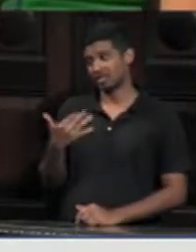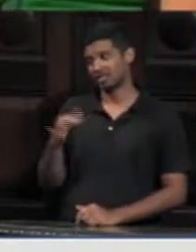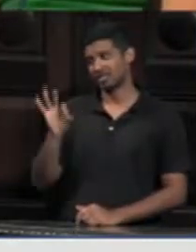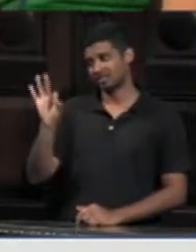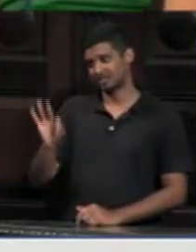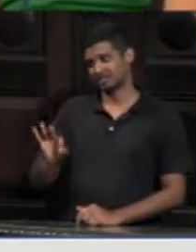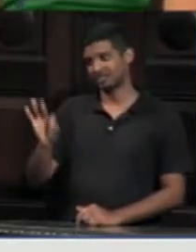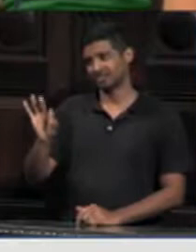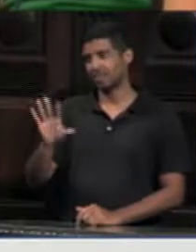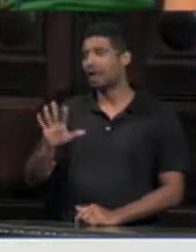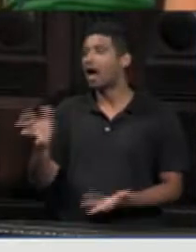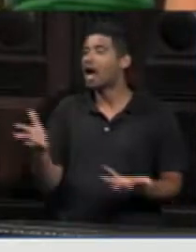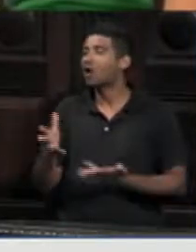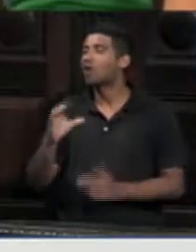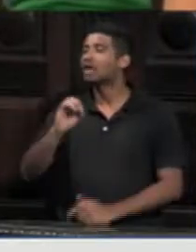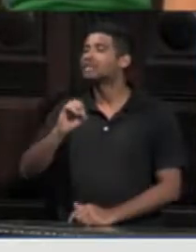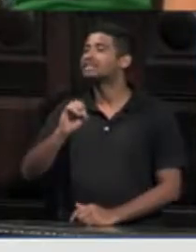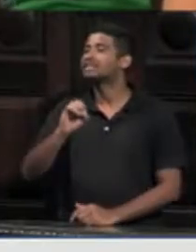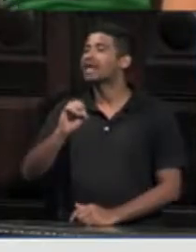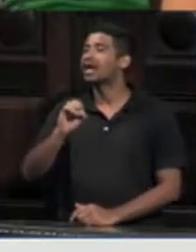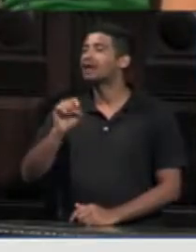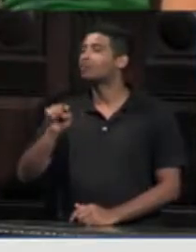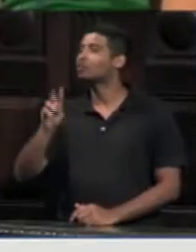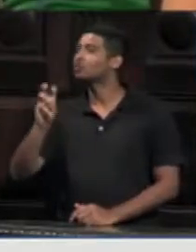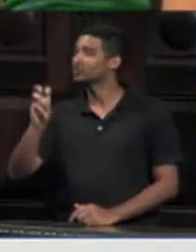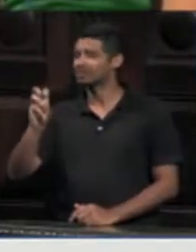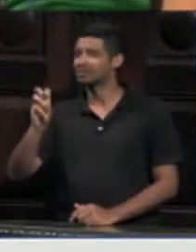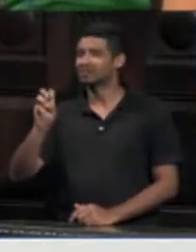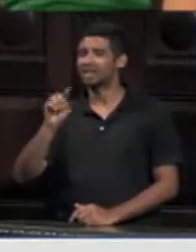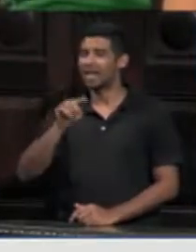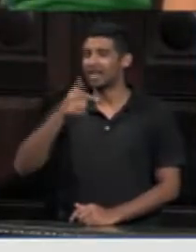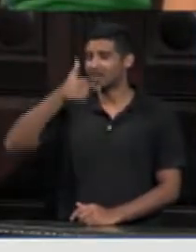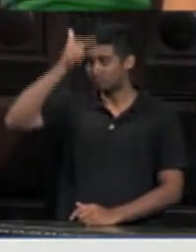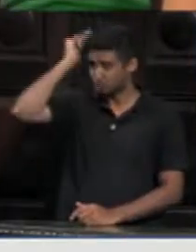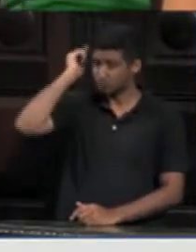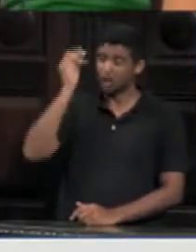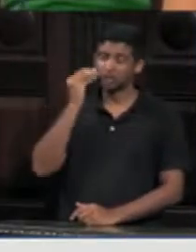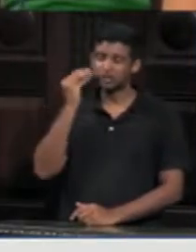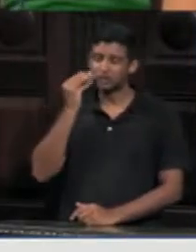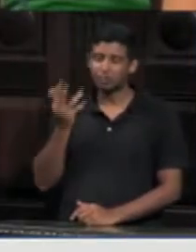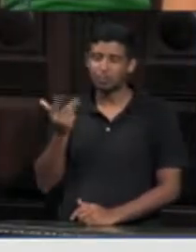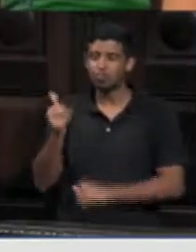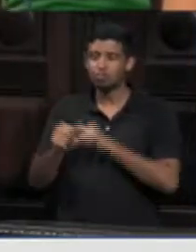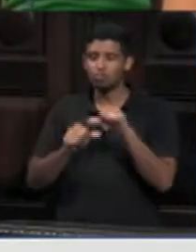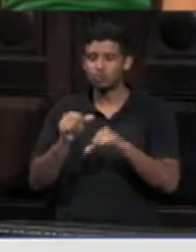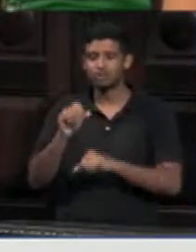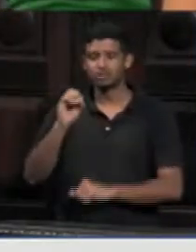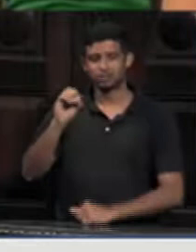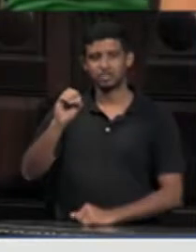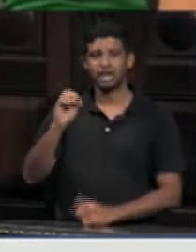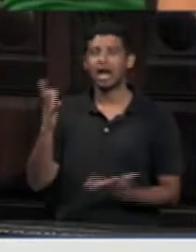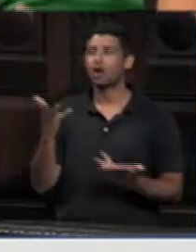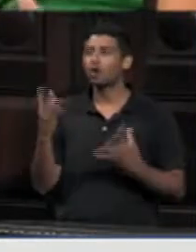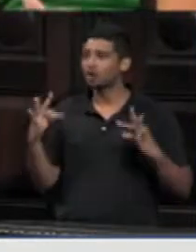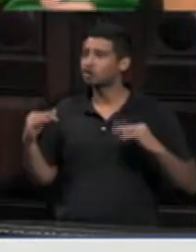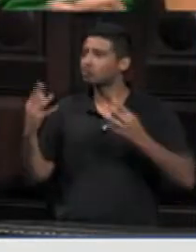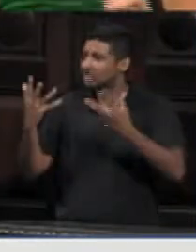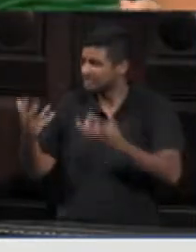a 0,5%. Luiz Paulo propôs 0%. Pelo espírito natalino, presidente. Vamos no 0%.